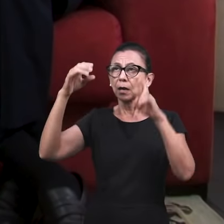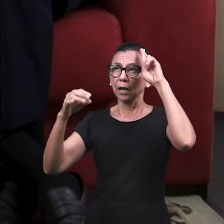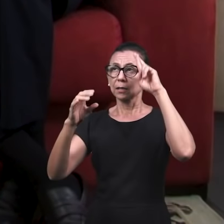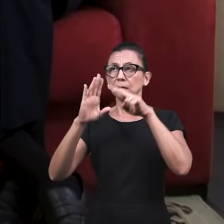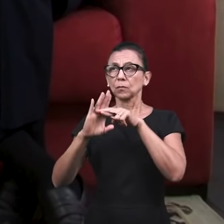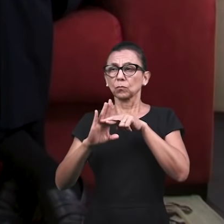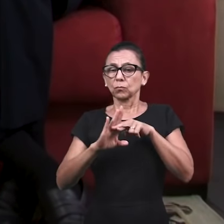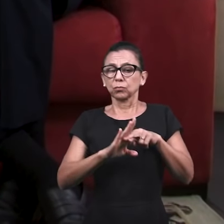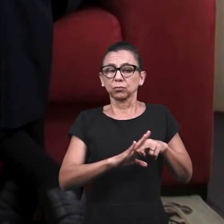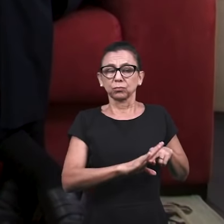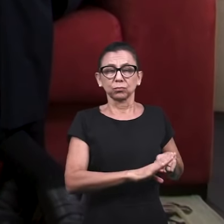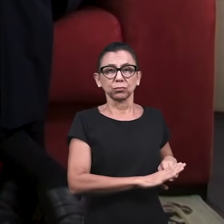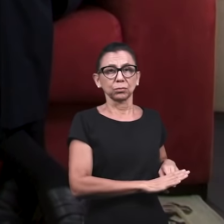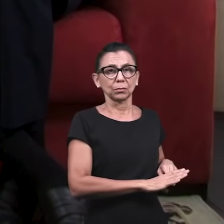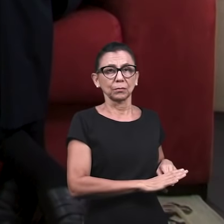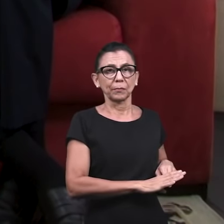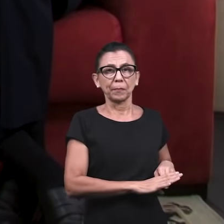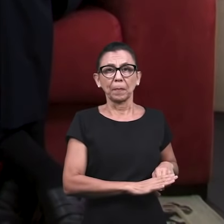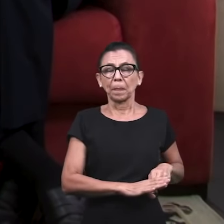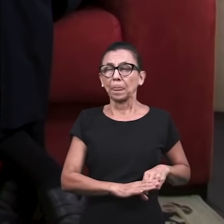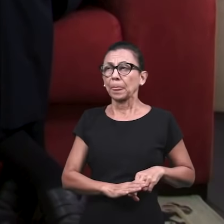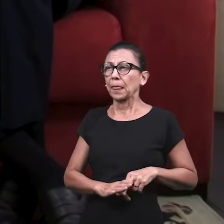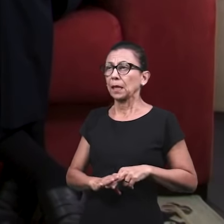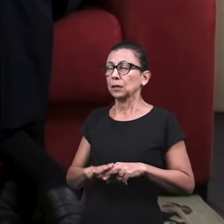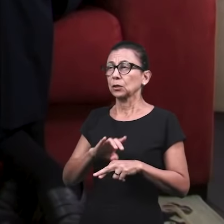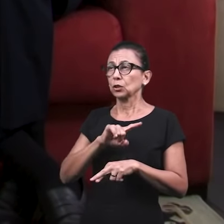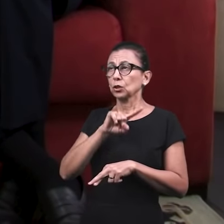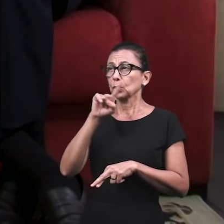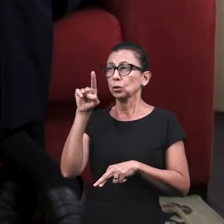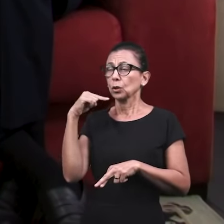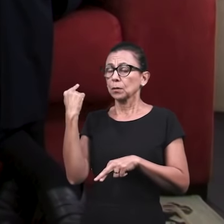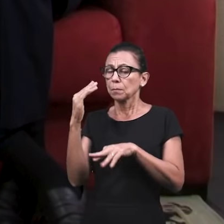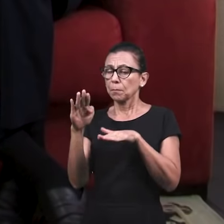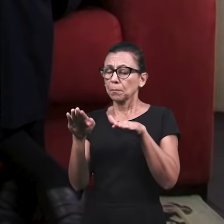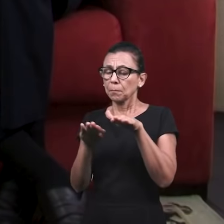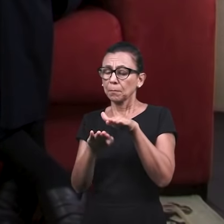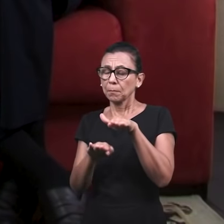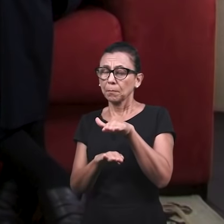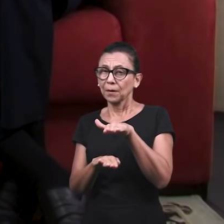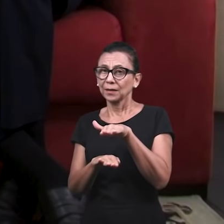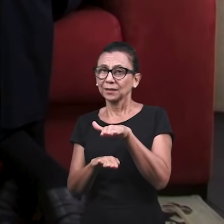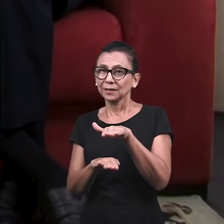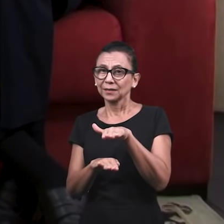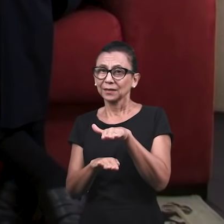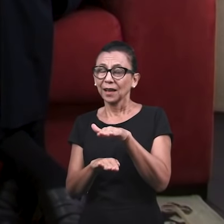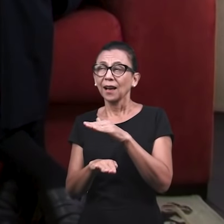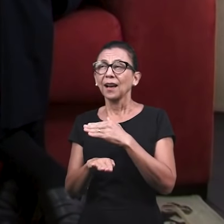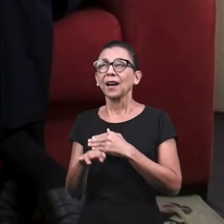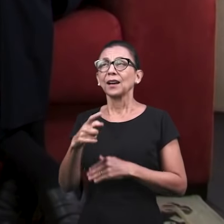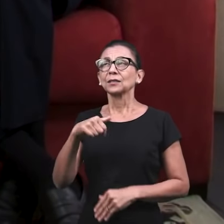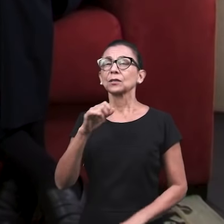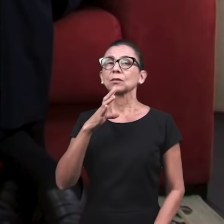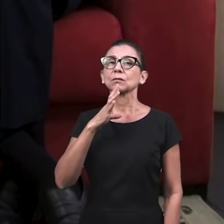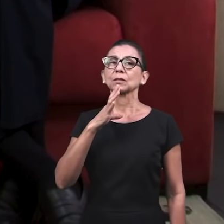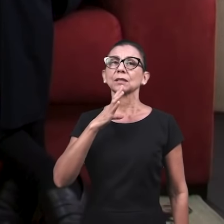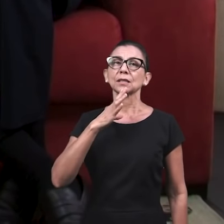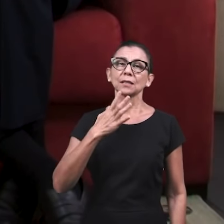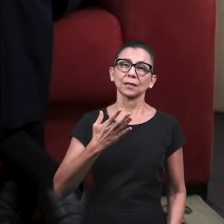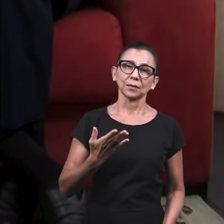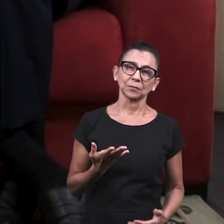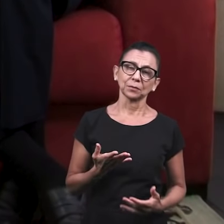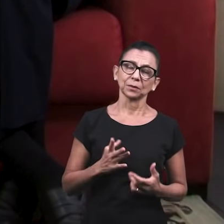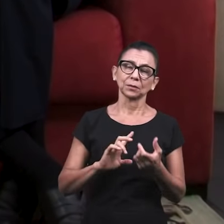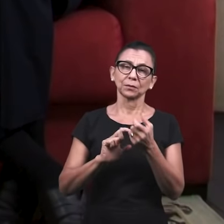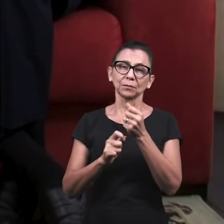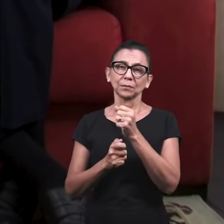menos do nosso entendimento, e quanto menos de nós, mais nós conhecemos, o Senhor nos permite conhecer, vamos dizer